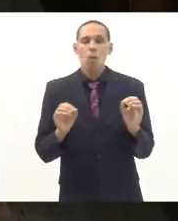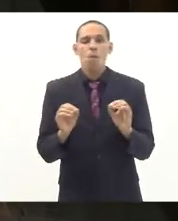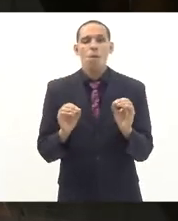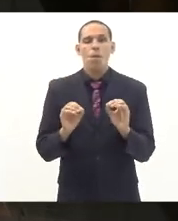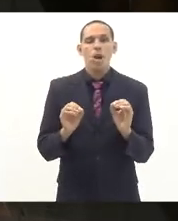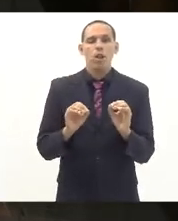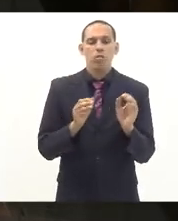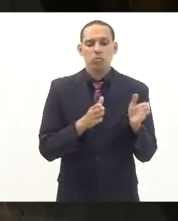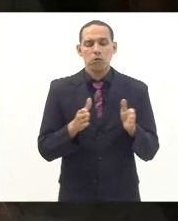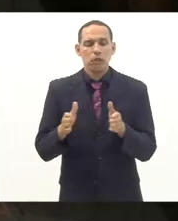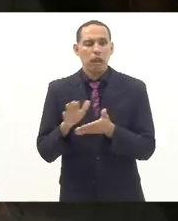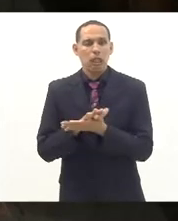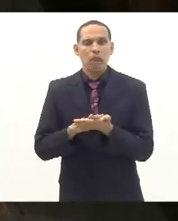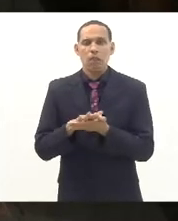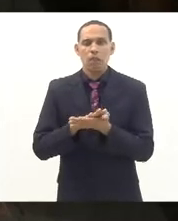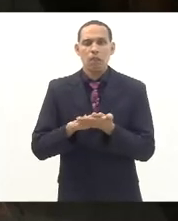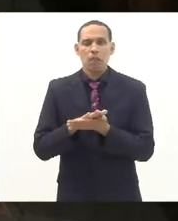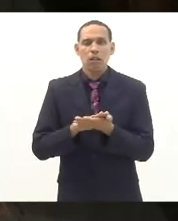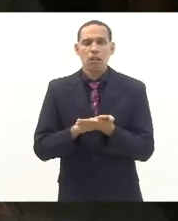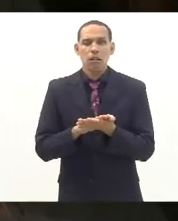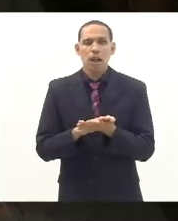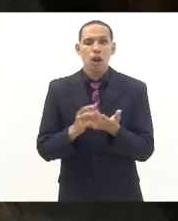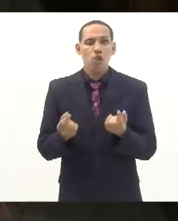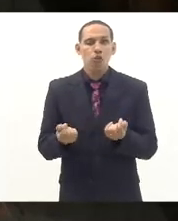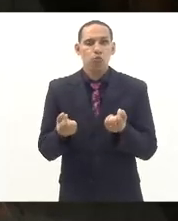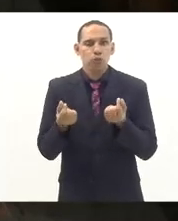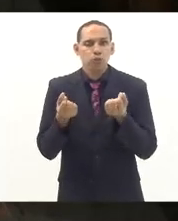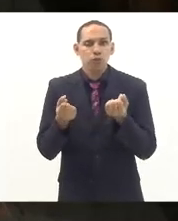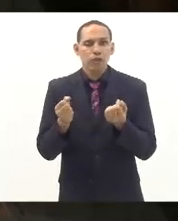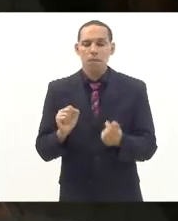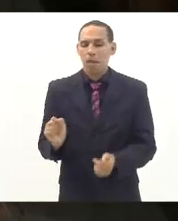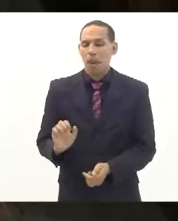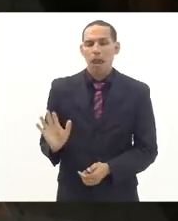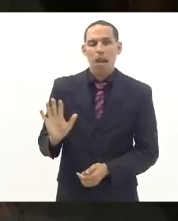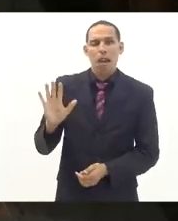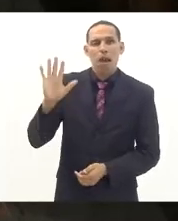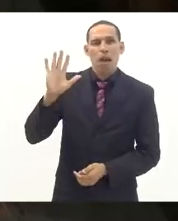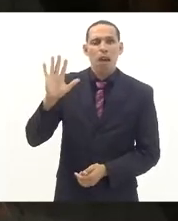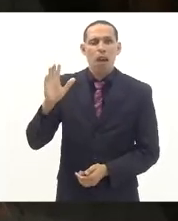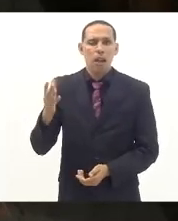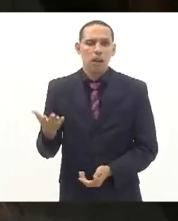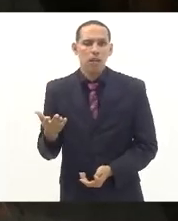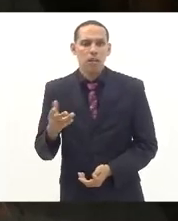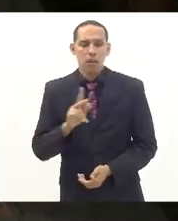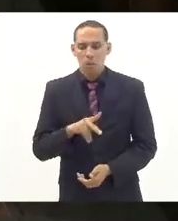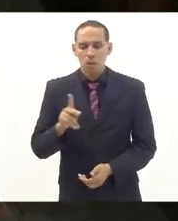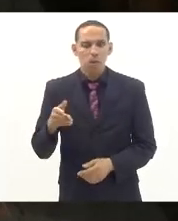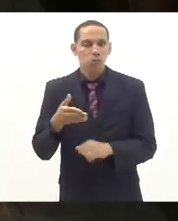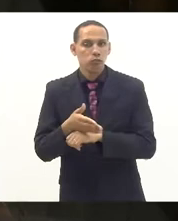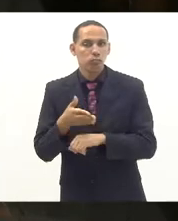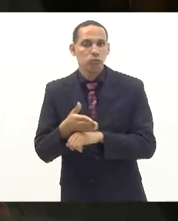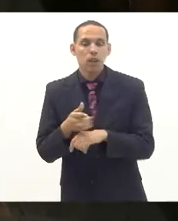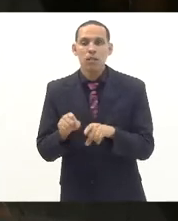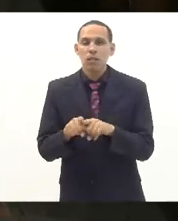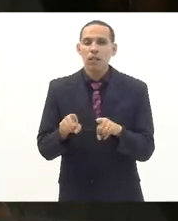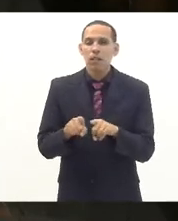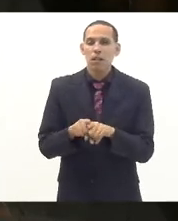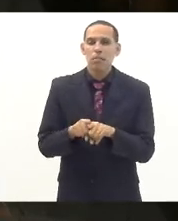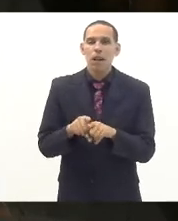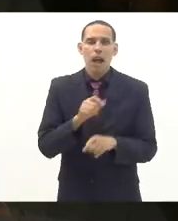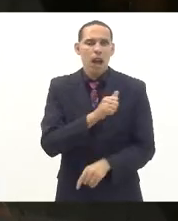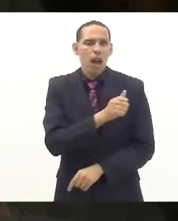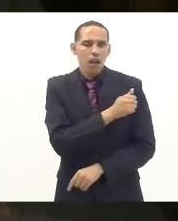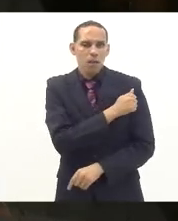sem nenhuma organização prévia com preços super elevados para a participação dos professores para a participação dos alunos